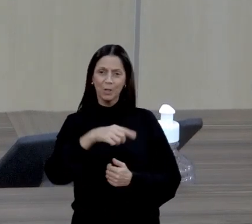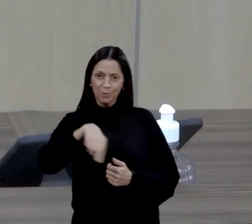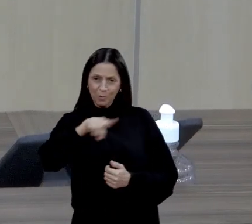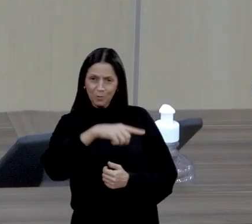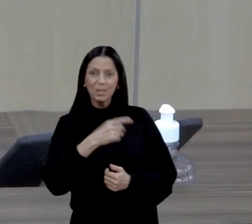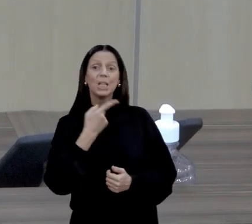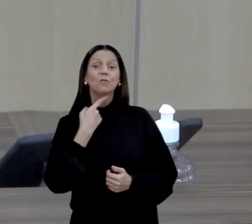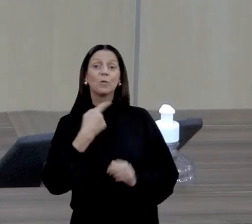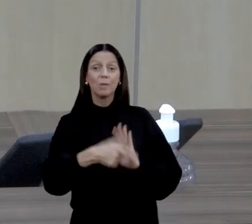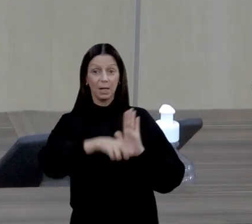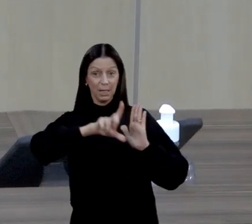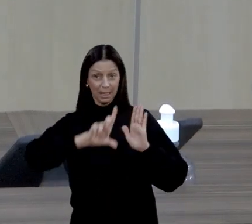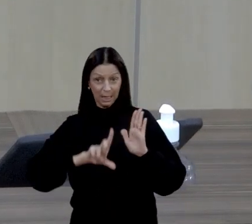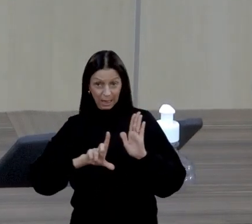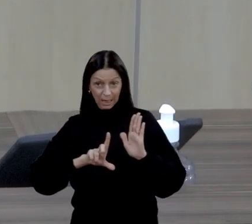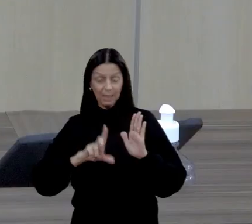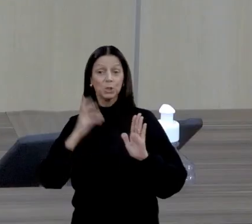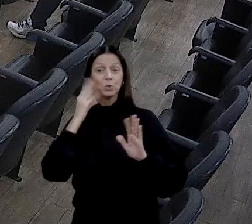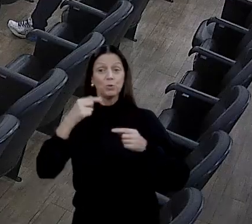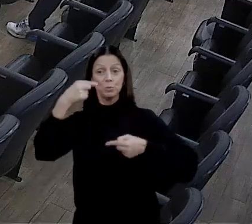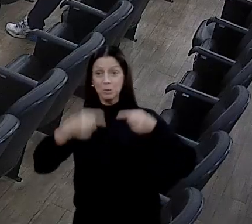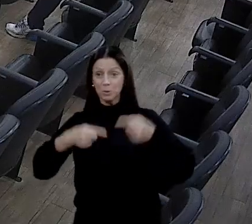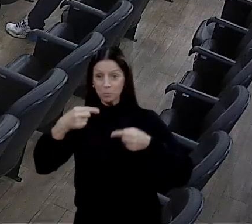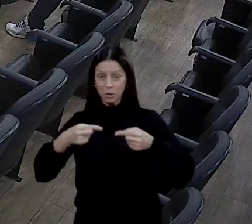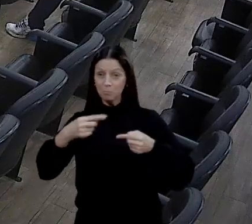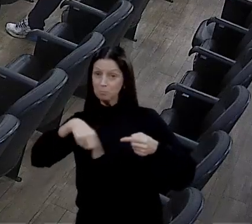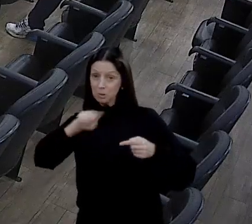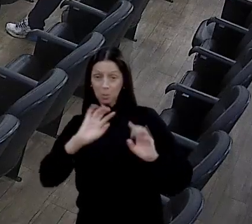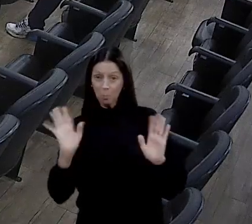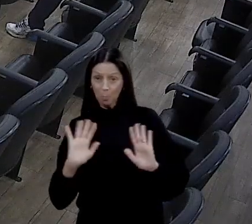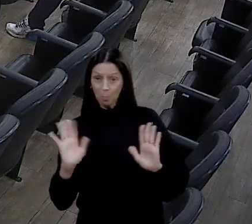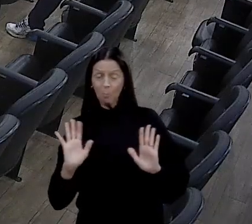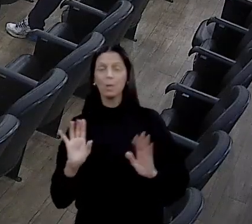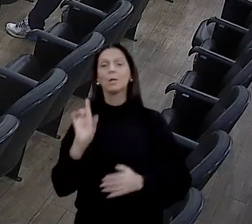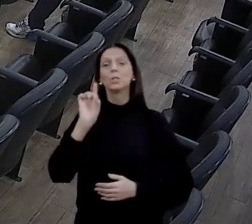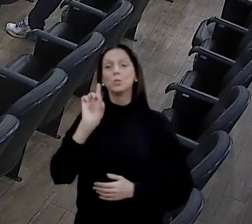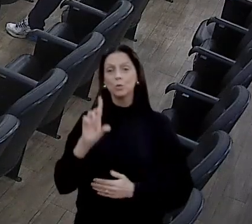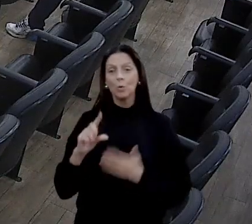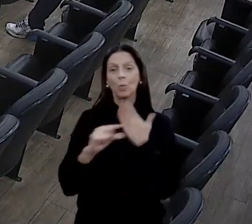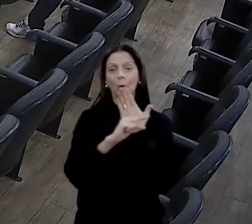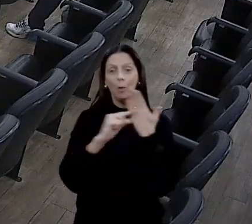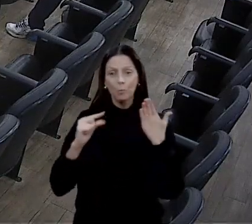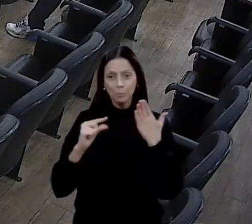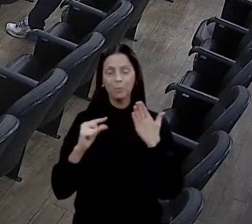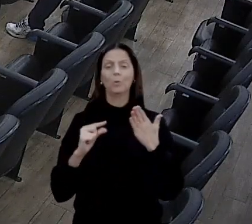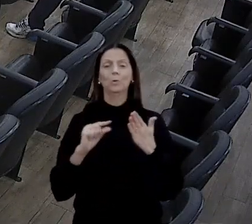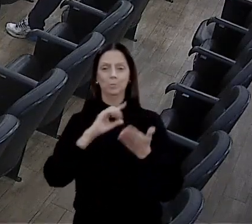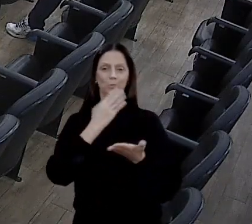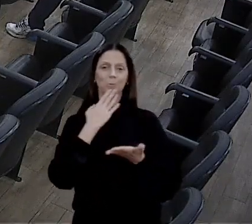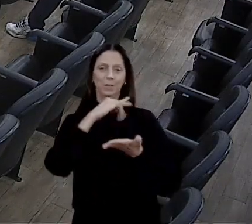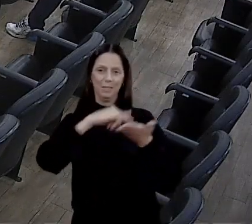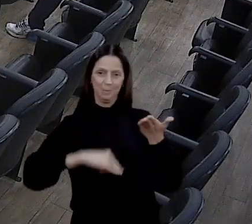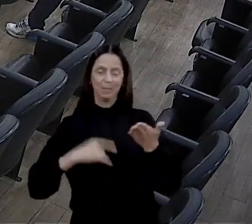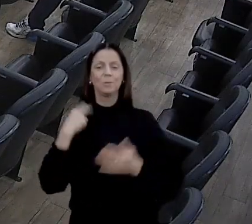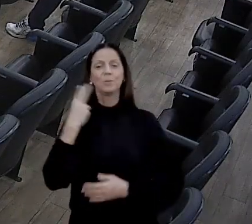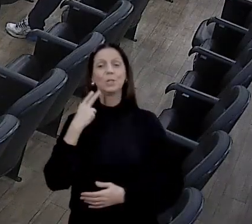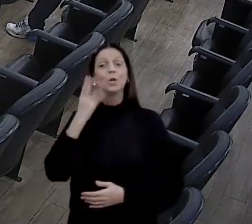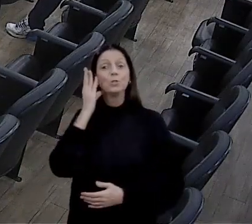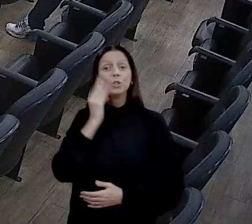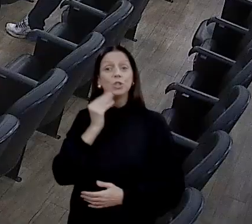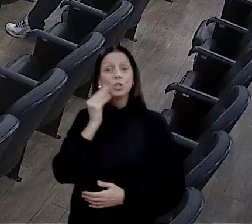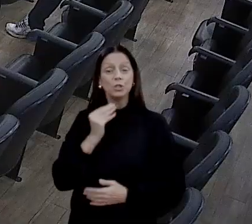o requerimento antes do vereador Gilson de Souza? Ok, somente o vereador autor, vereador Gilson de Souza. Em discussão.